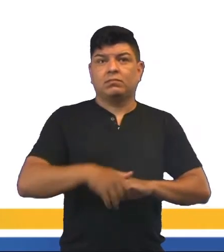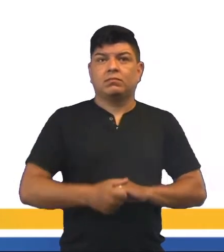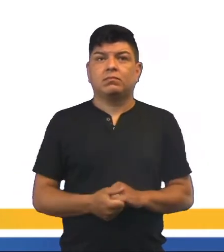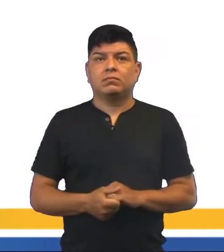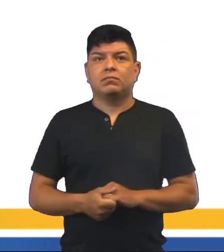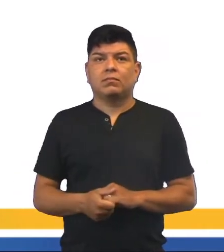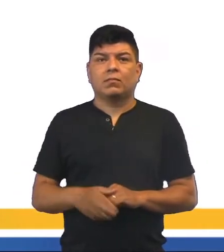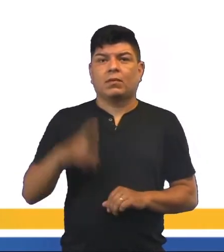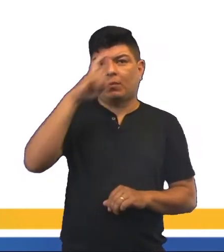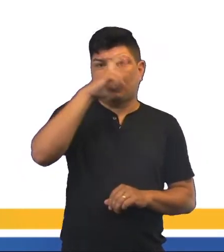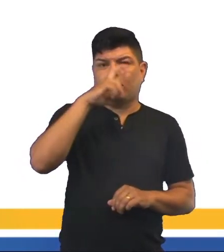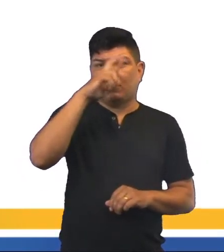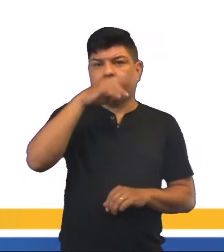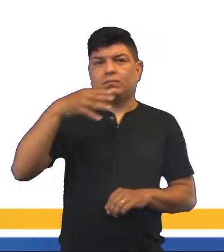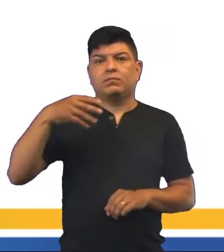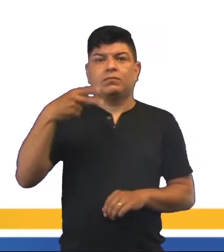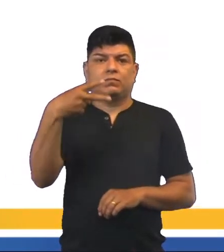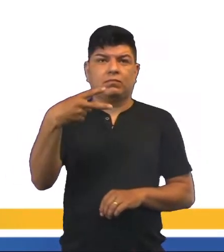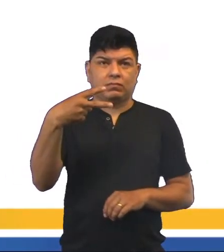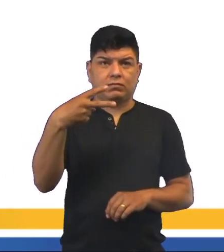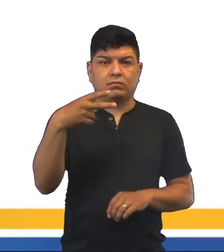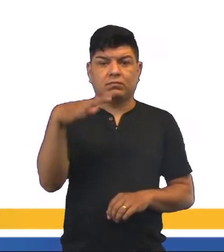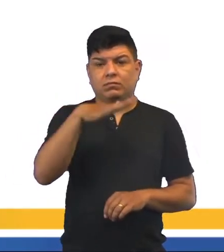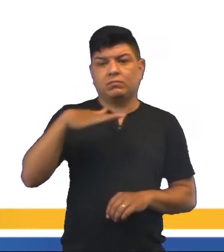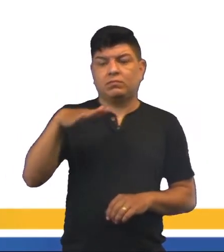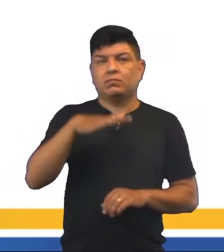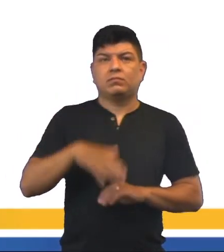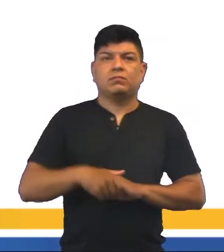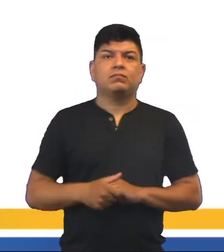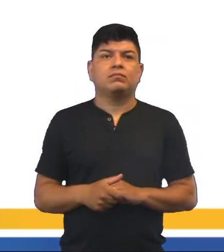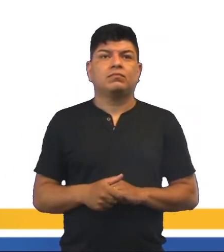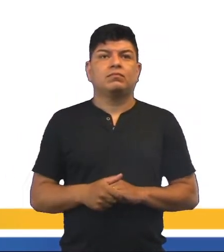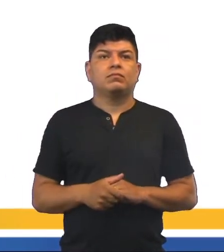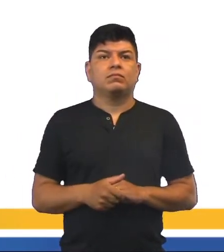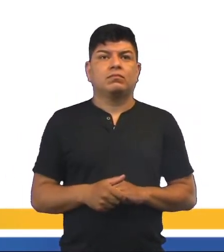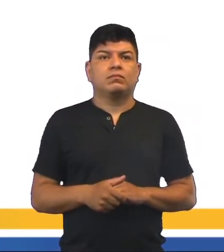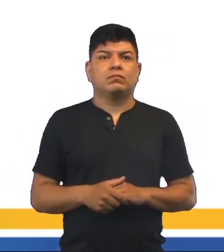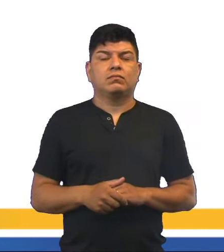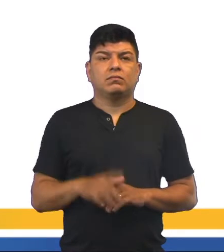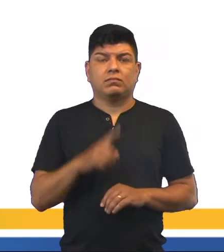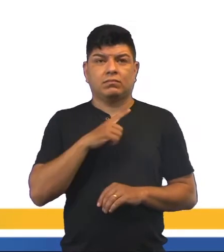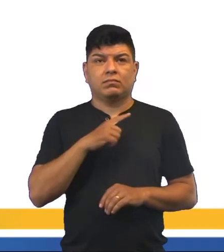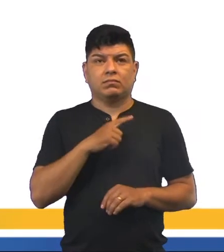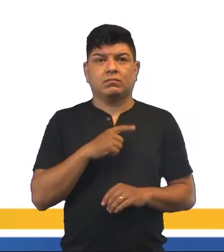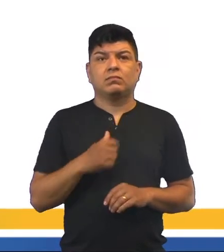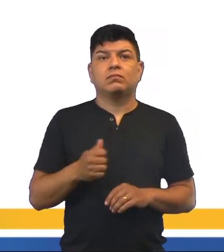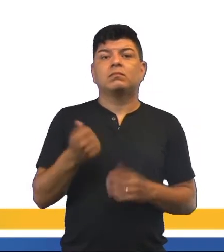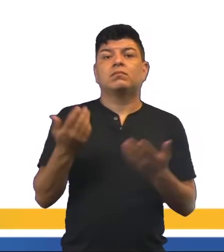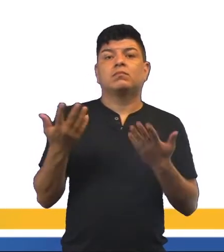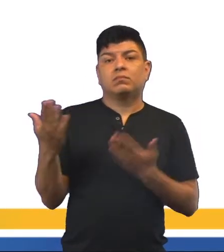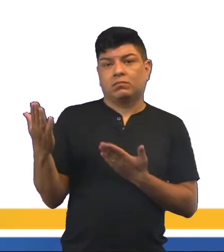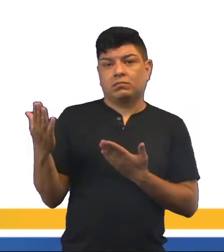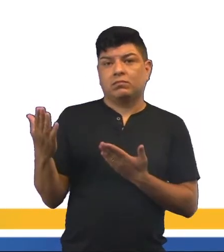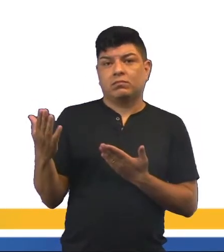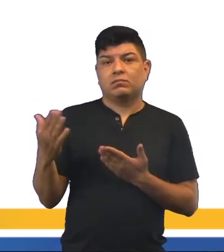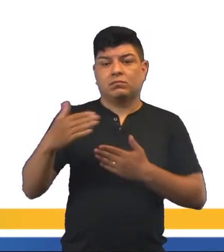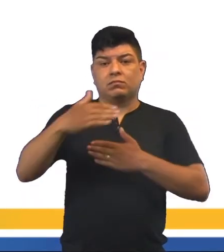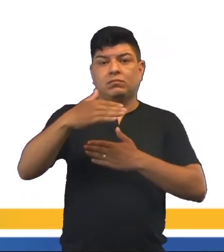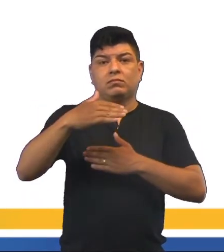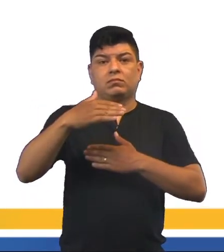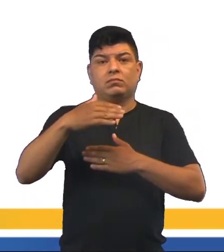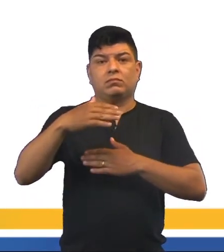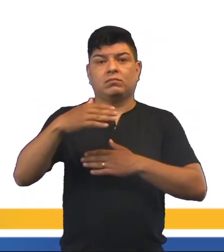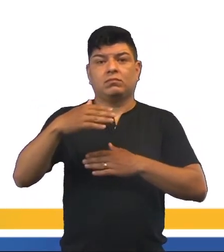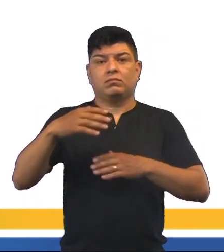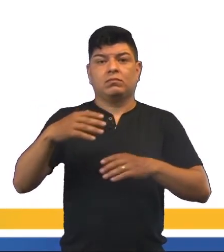Observe os dois quadriláteros semelhantes logo abaixo. Vamos lá. Aqui eu tenho um quadrilátero, que no caso é um retângulo, não é isso?